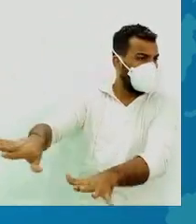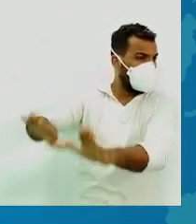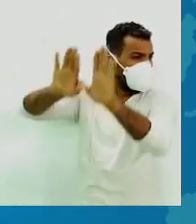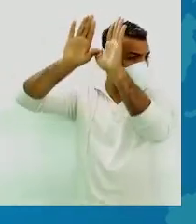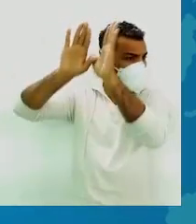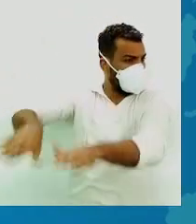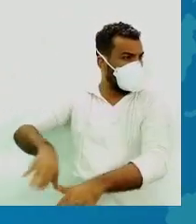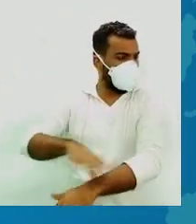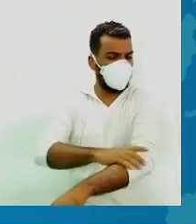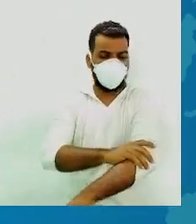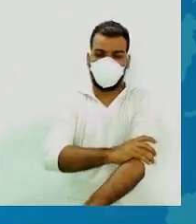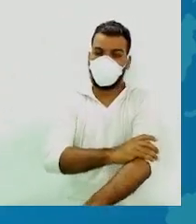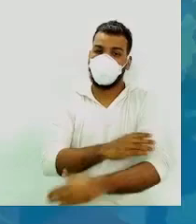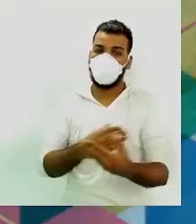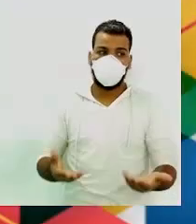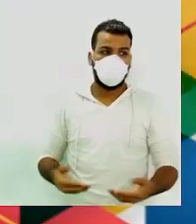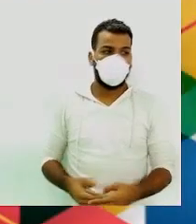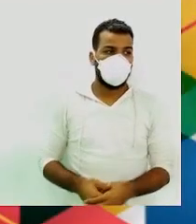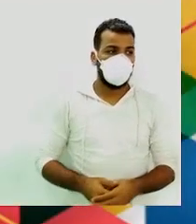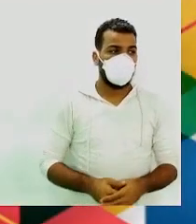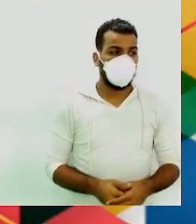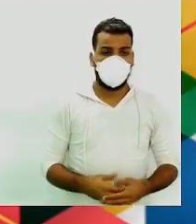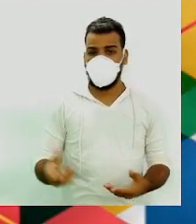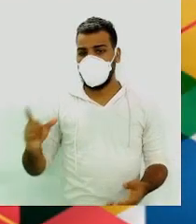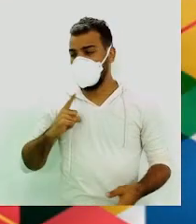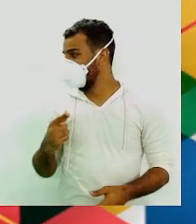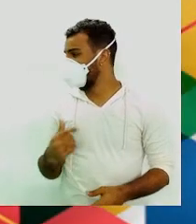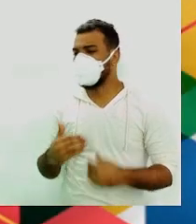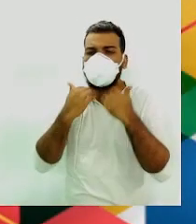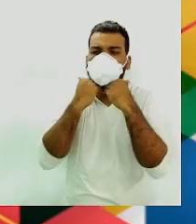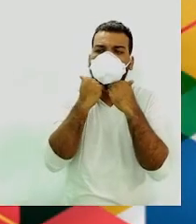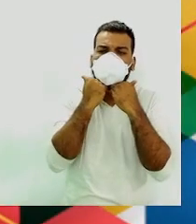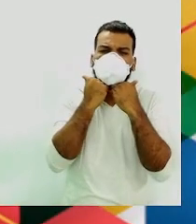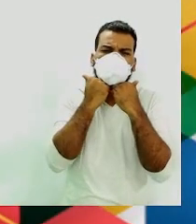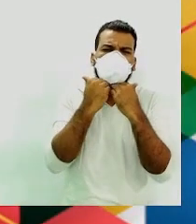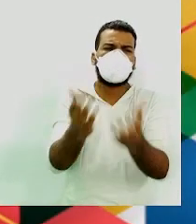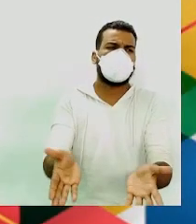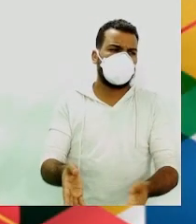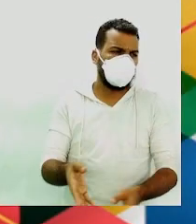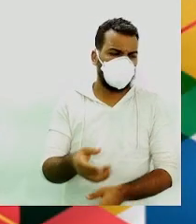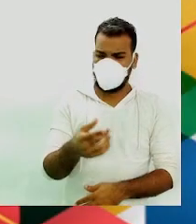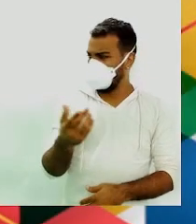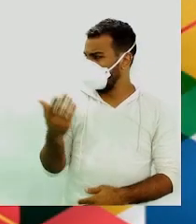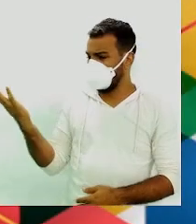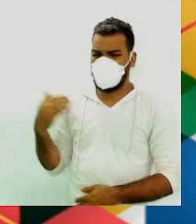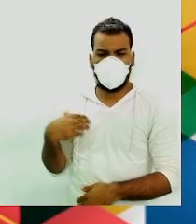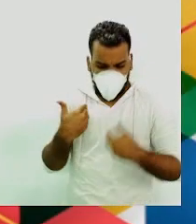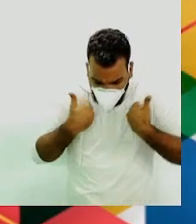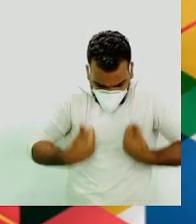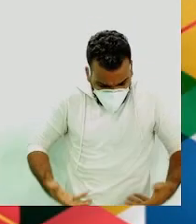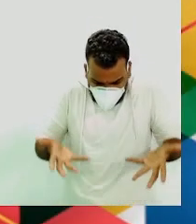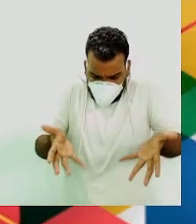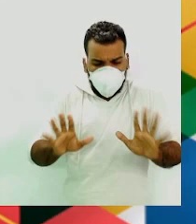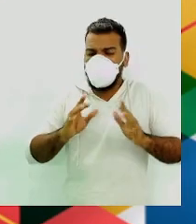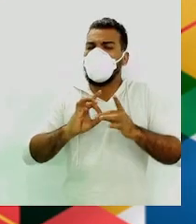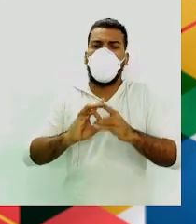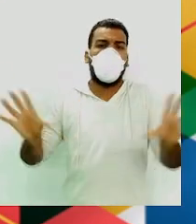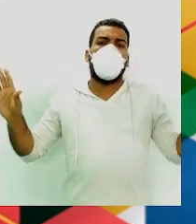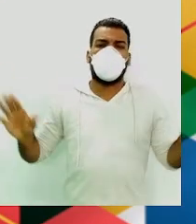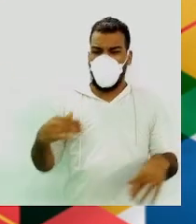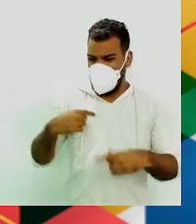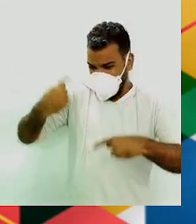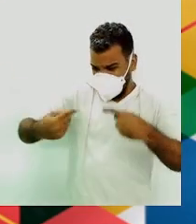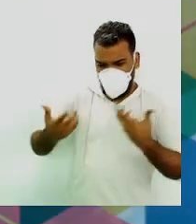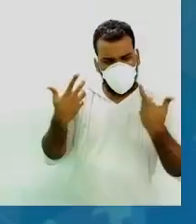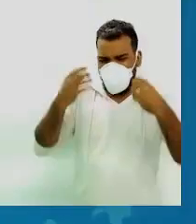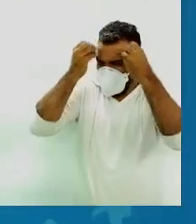vocês podem ver aí no slide, isso não me interessa, eu não vi, me deixa dessa forma, eu não quero saber sobre